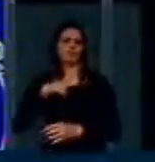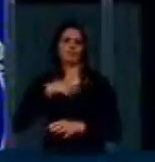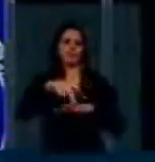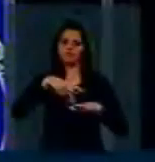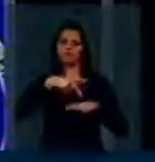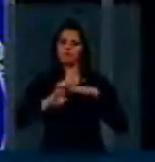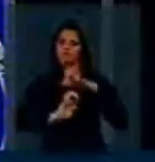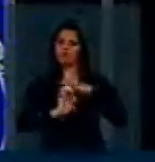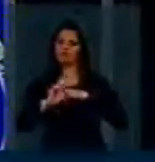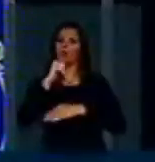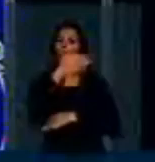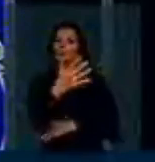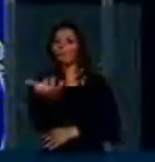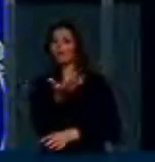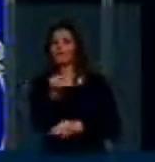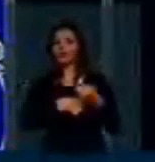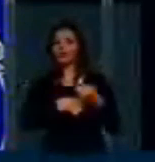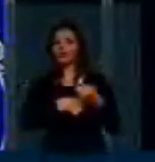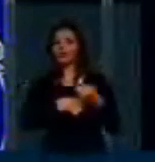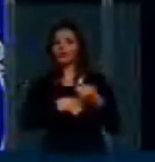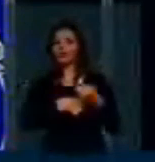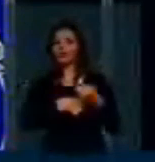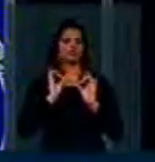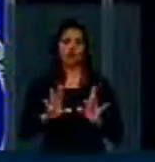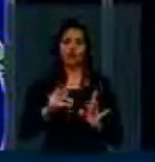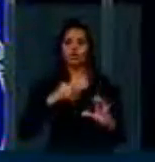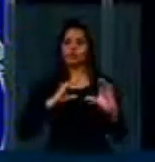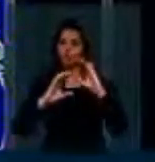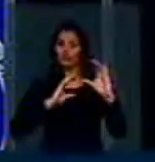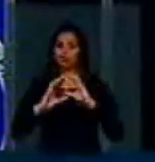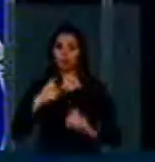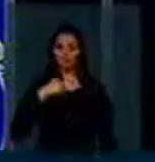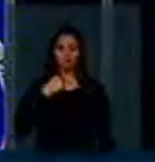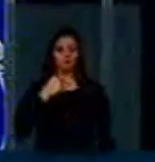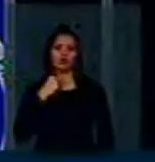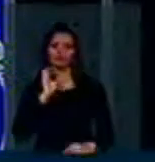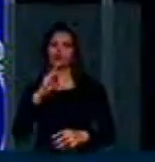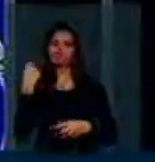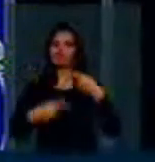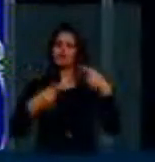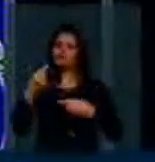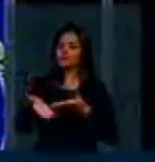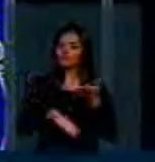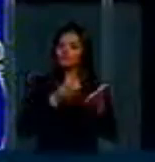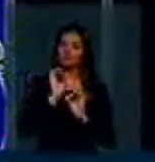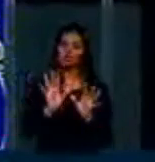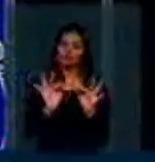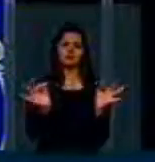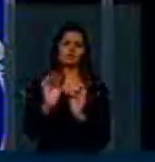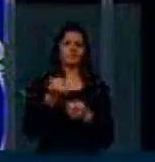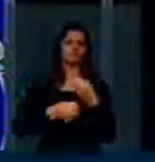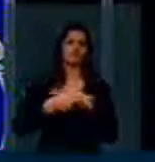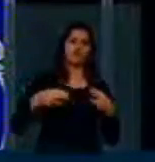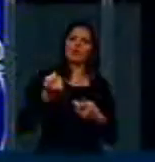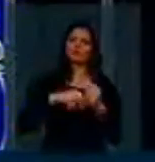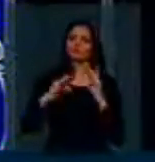que querem simplesmente fazer negócio. A comunicação não pode mais ser tratada apenas como um simples negócio comercial.